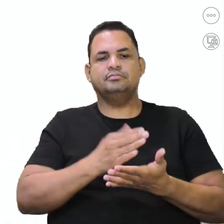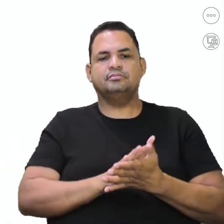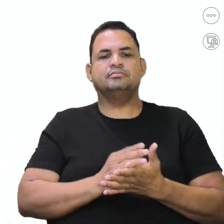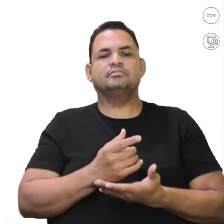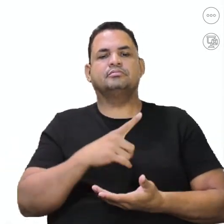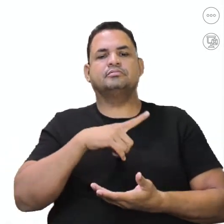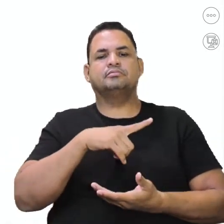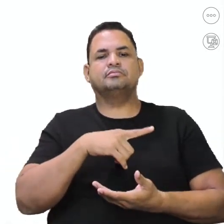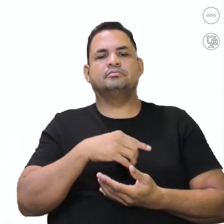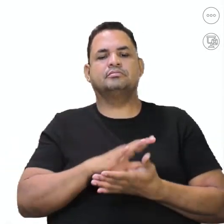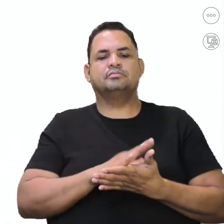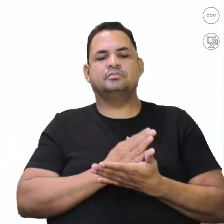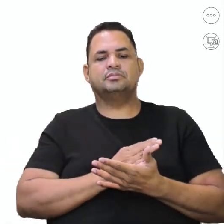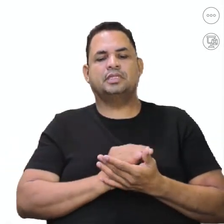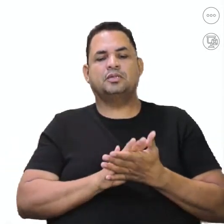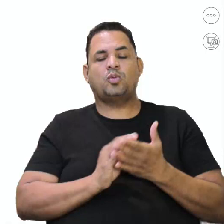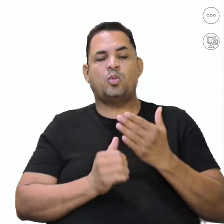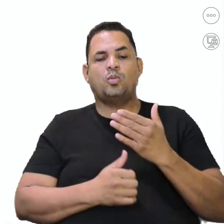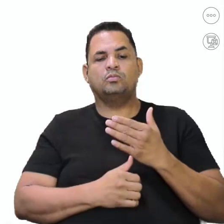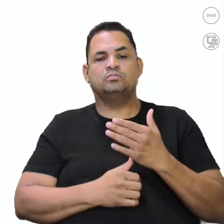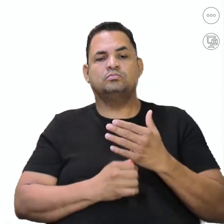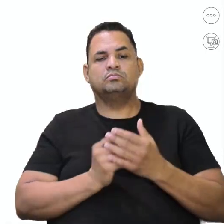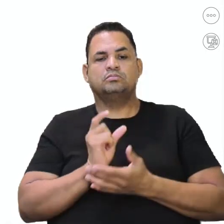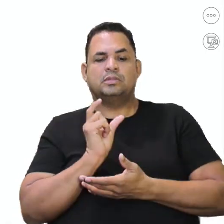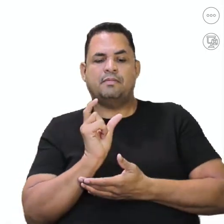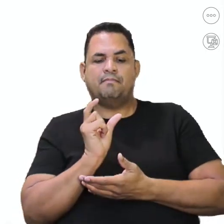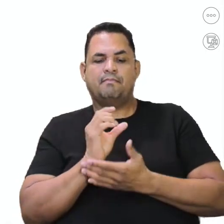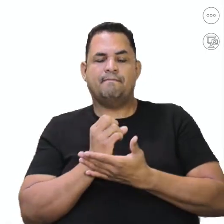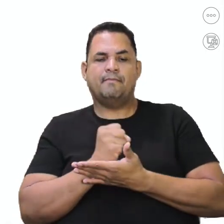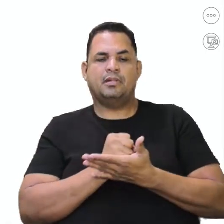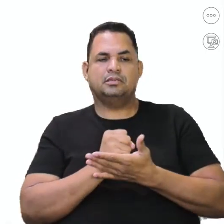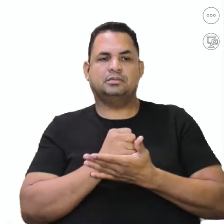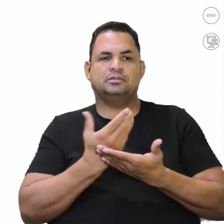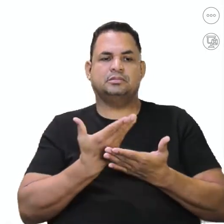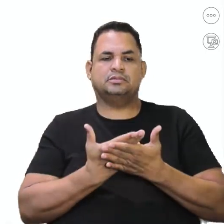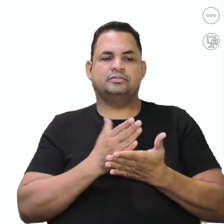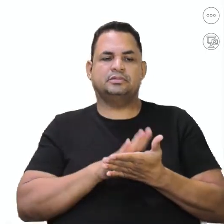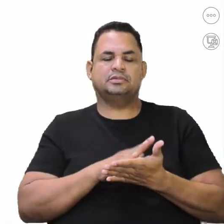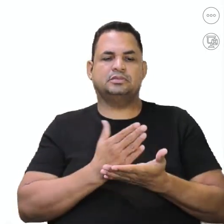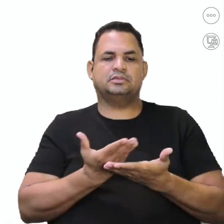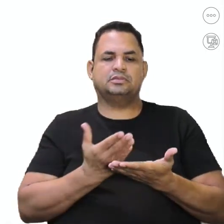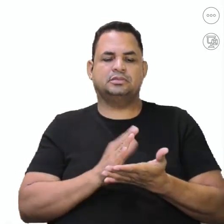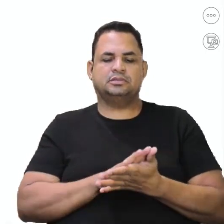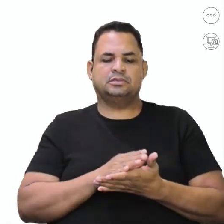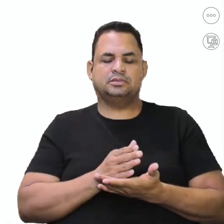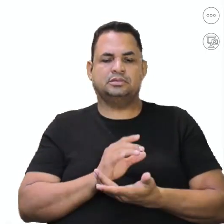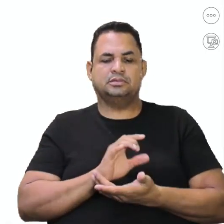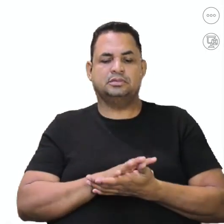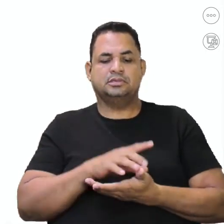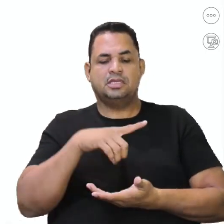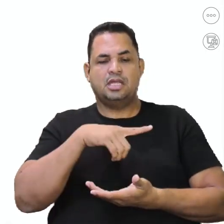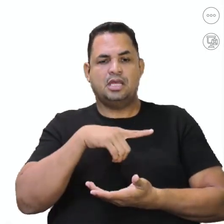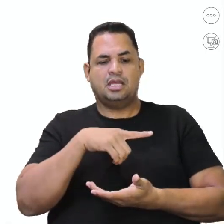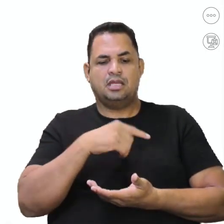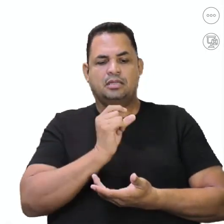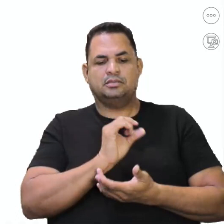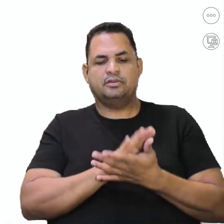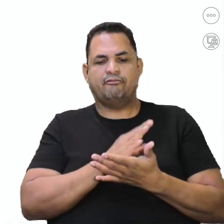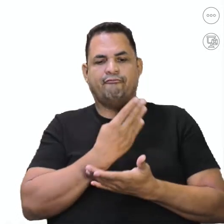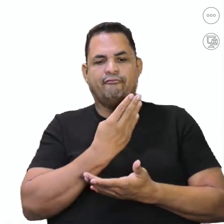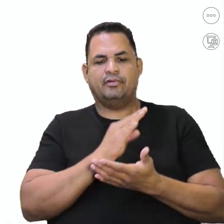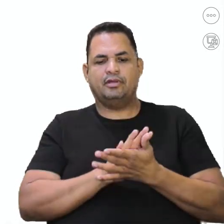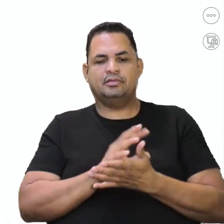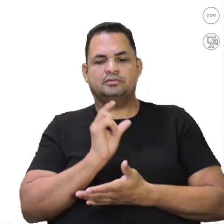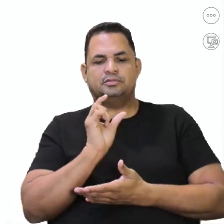a mesma raiz. E aí fica mais fácil de traduzir, porém, no meio delas existem as falsas, né? Os